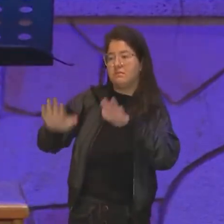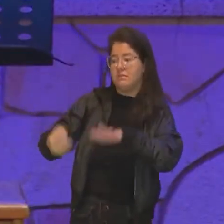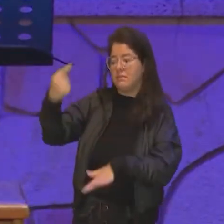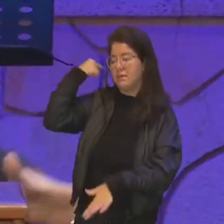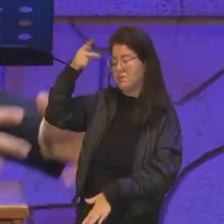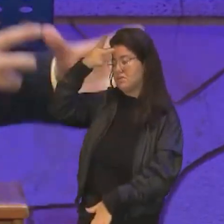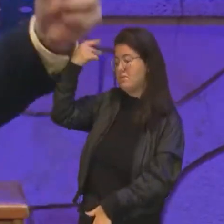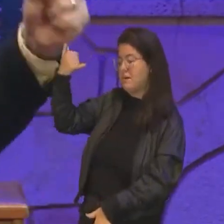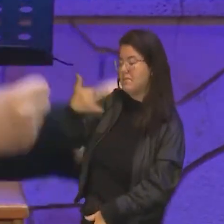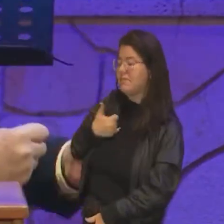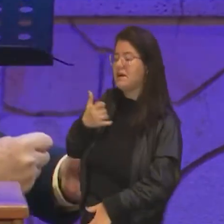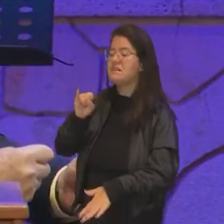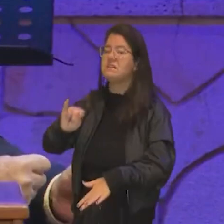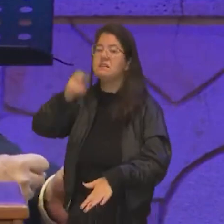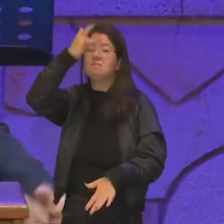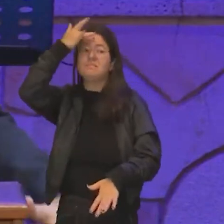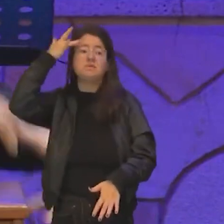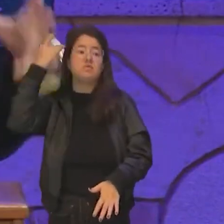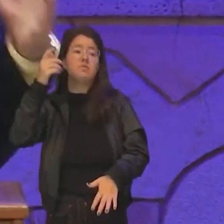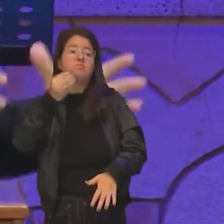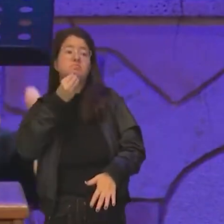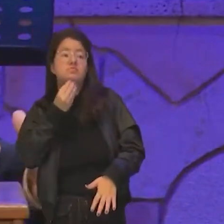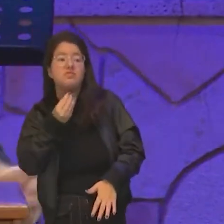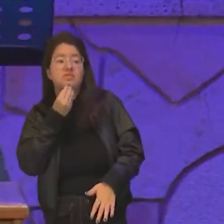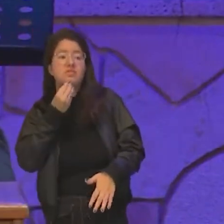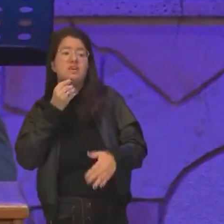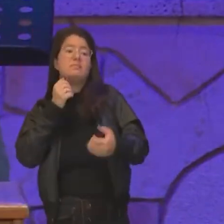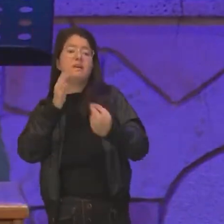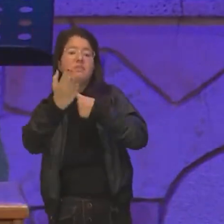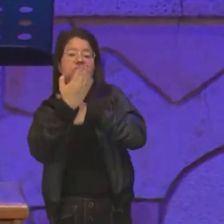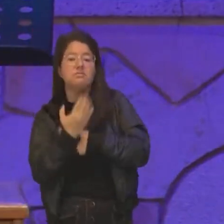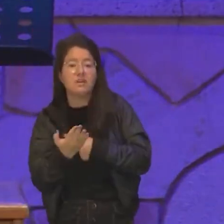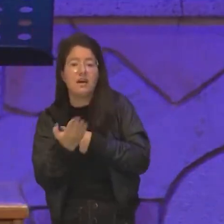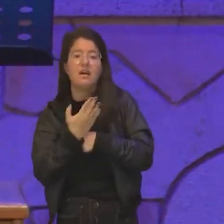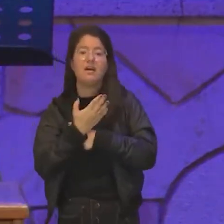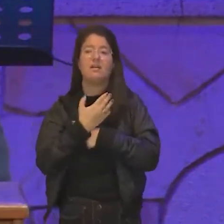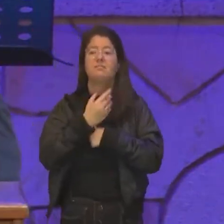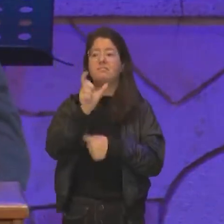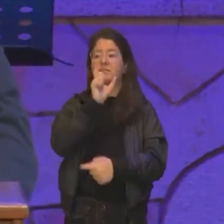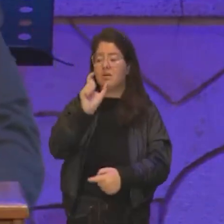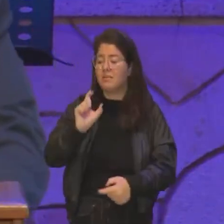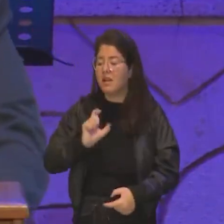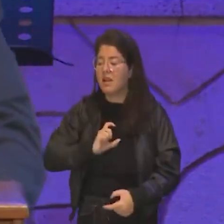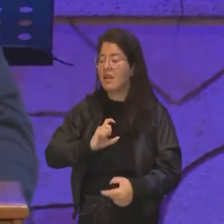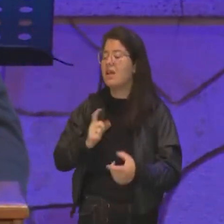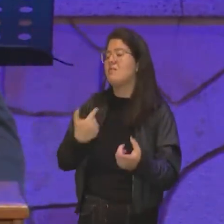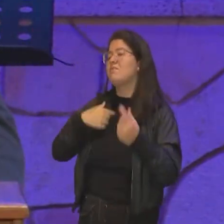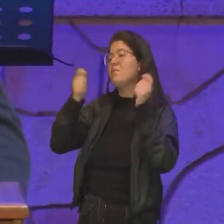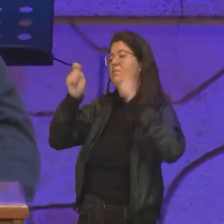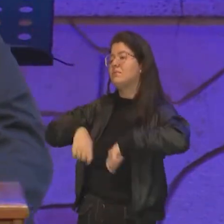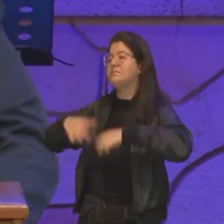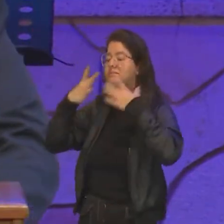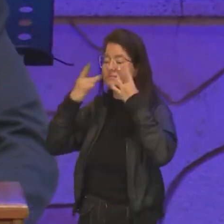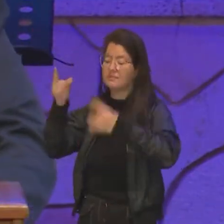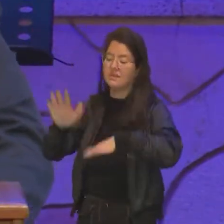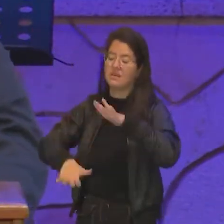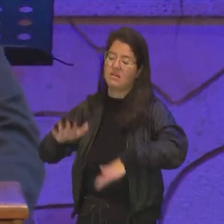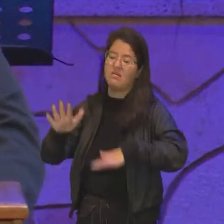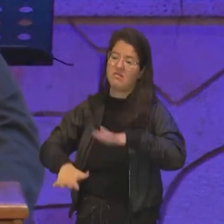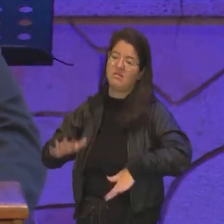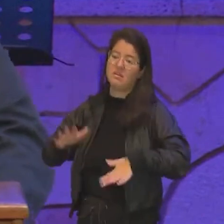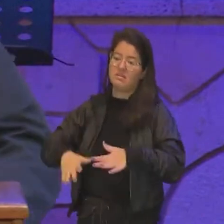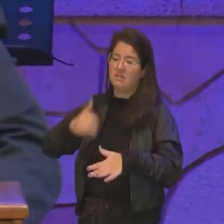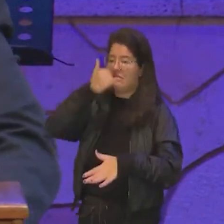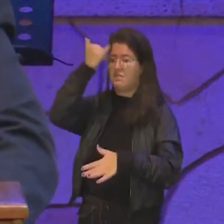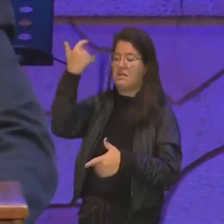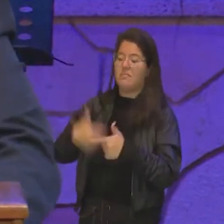comigo. Ah, se alguém tivesse me puxado, me levado num canto, me desse uma palavra e eu pudesse ouvir, talvez aquilo não tivesse